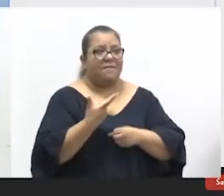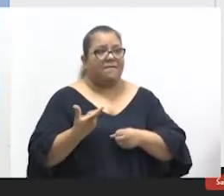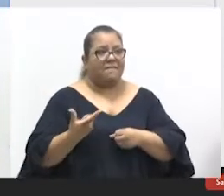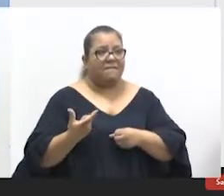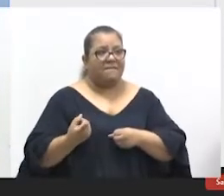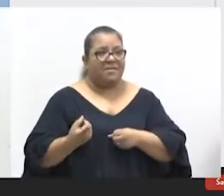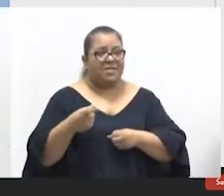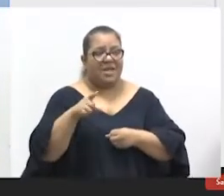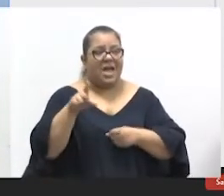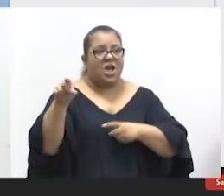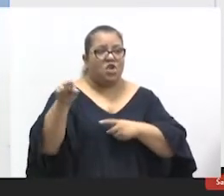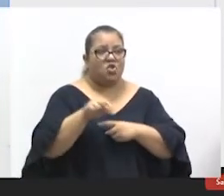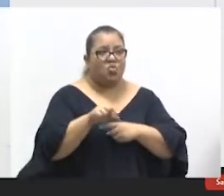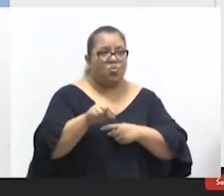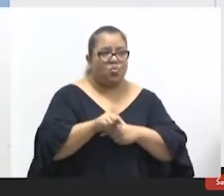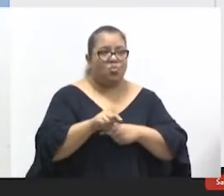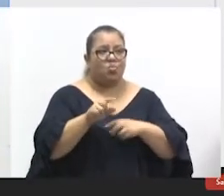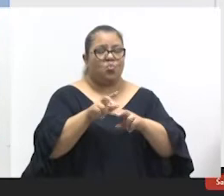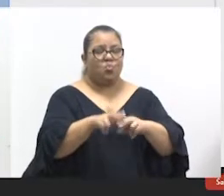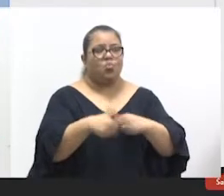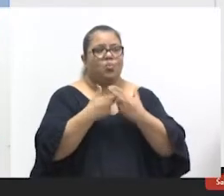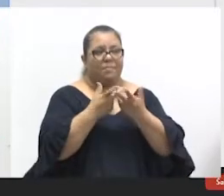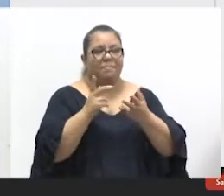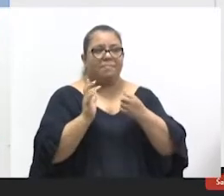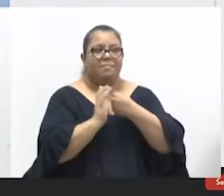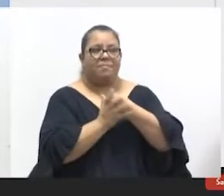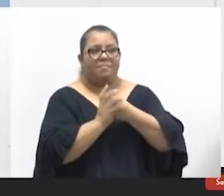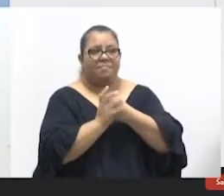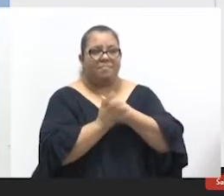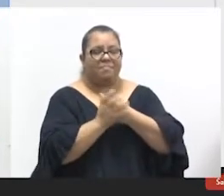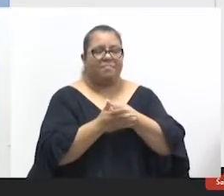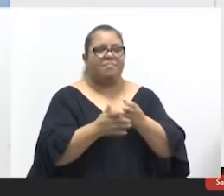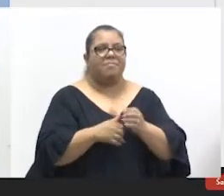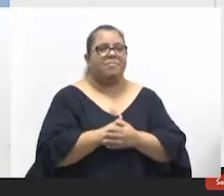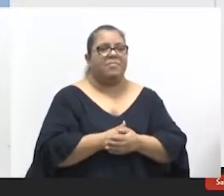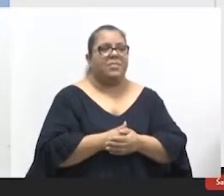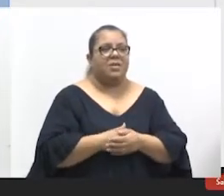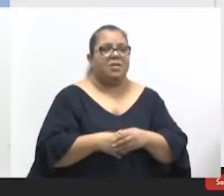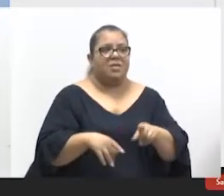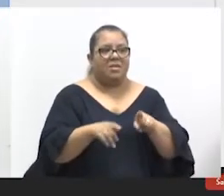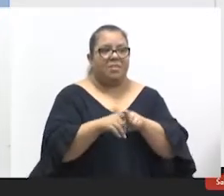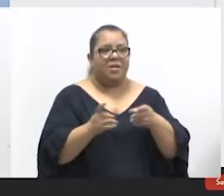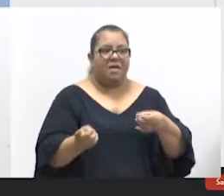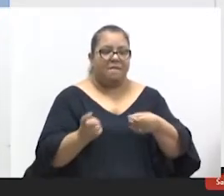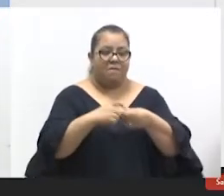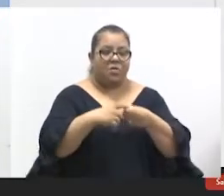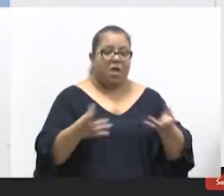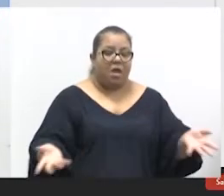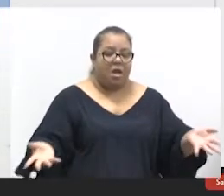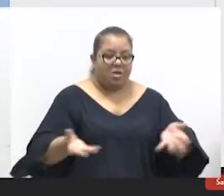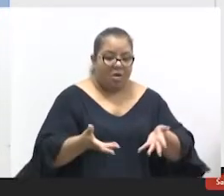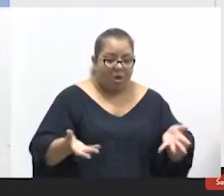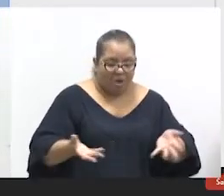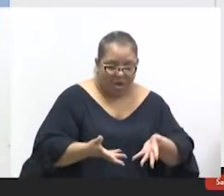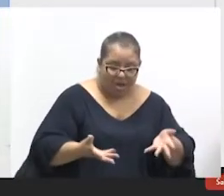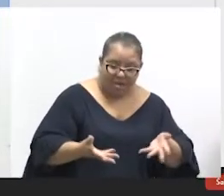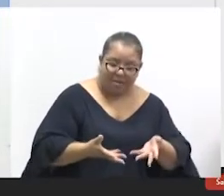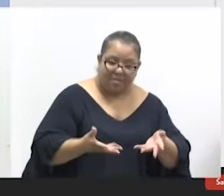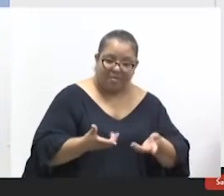Teles-Pires, houve uma redução drástica dos procedimentos cirúrgicos, né? Retomando agora, em meados de